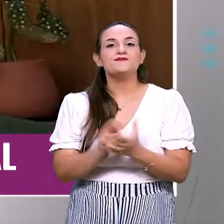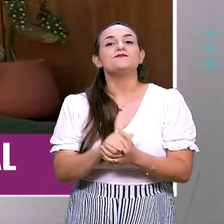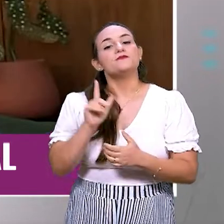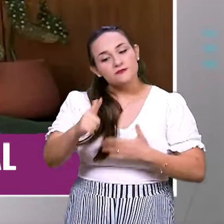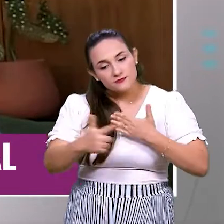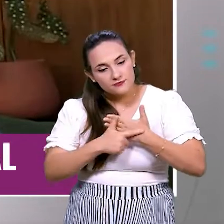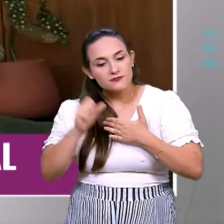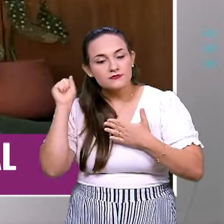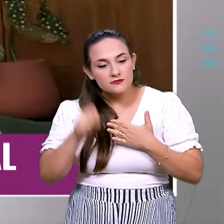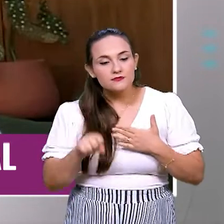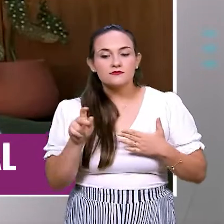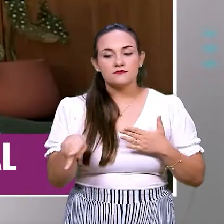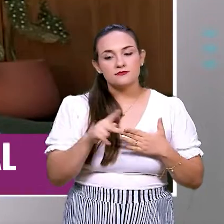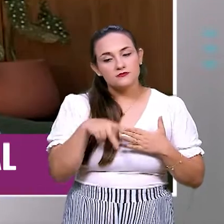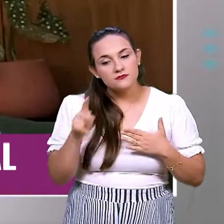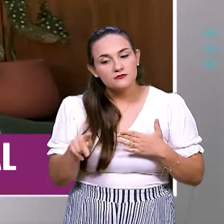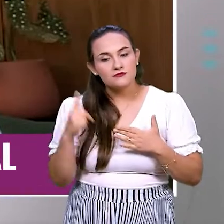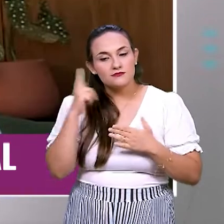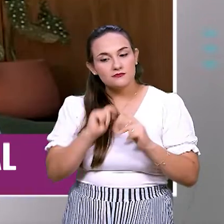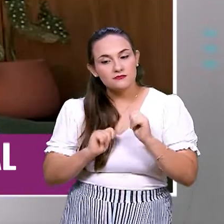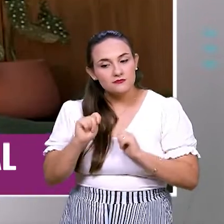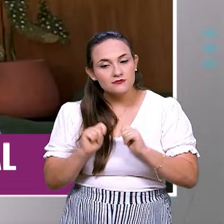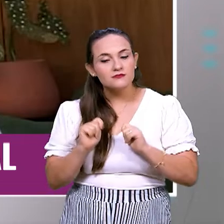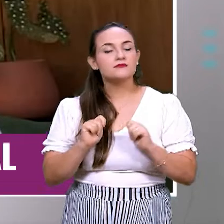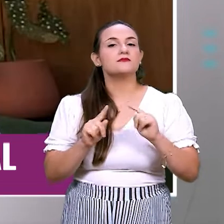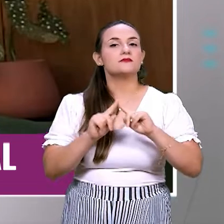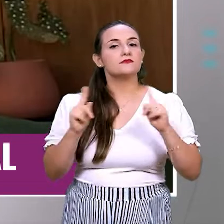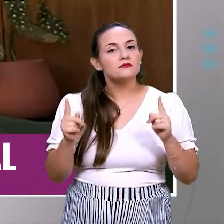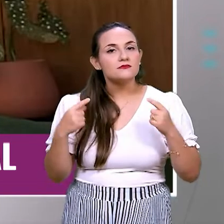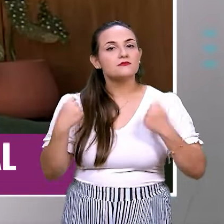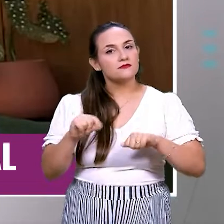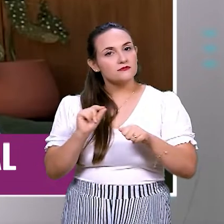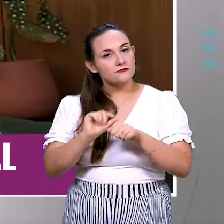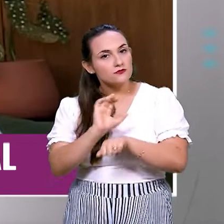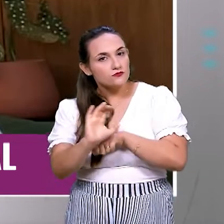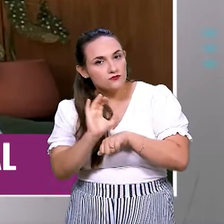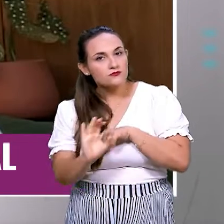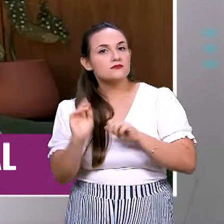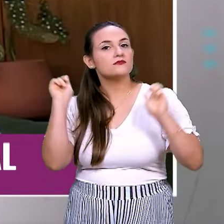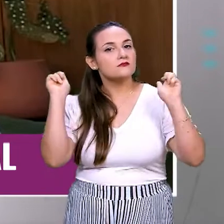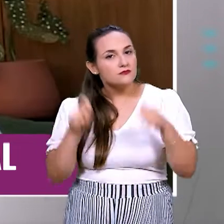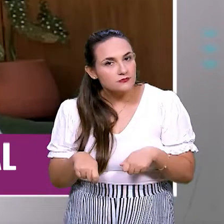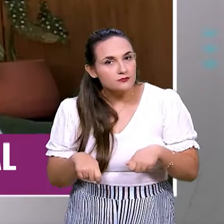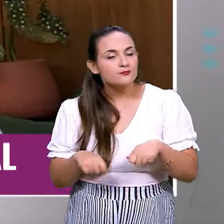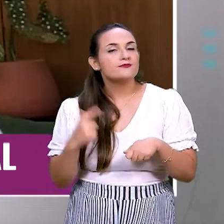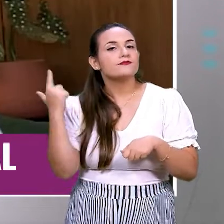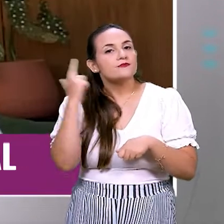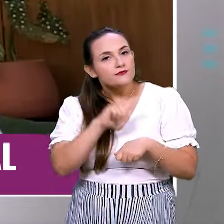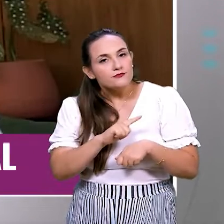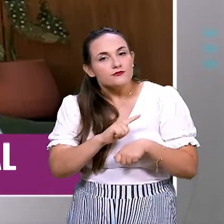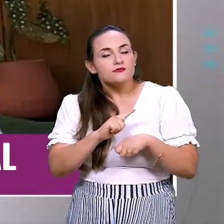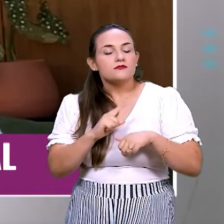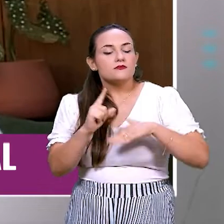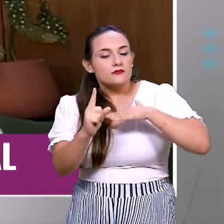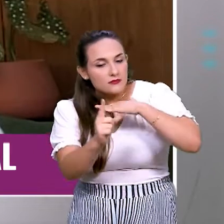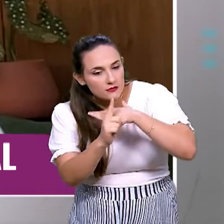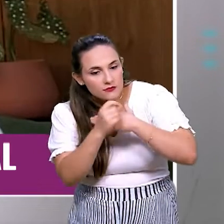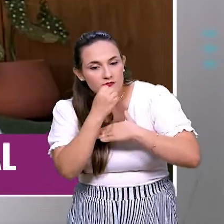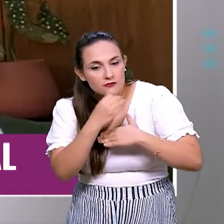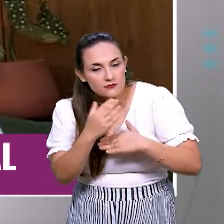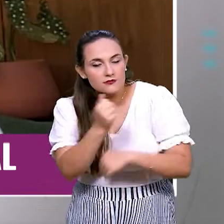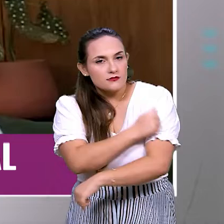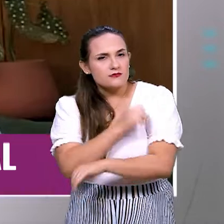é papel do professor lidar com isso. E a gente precisa capacitar os nossos professores para lidar com essas questões. Muitas